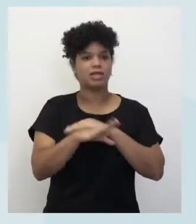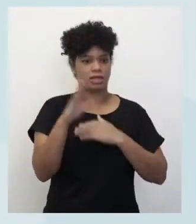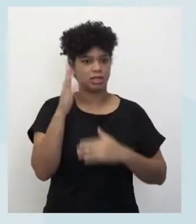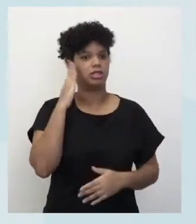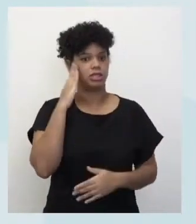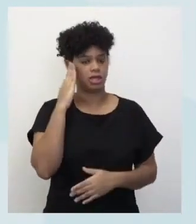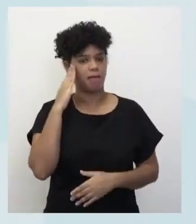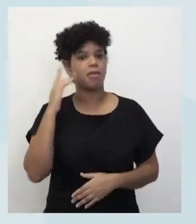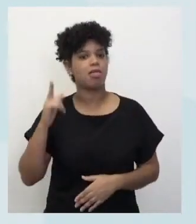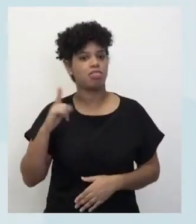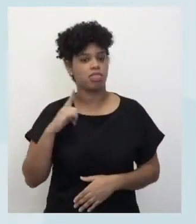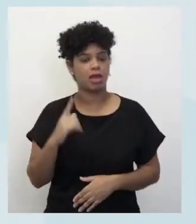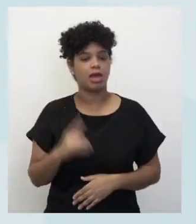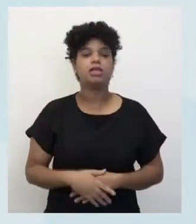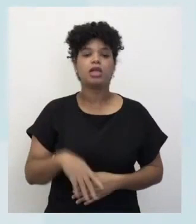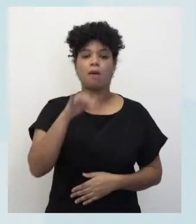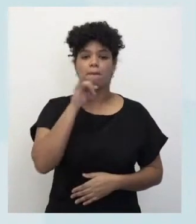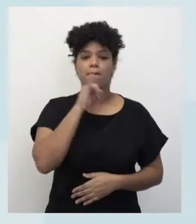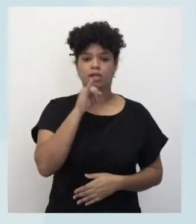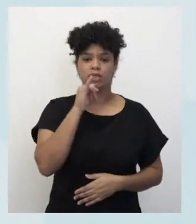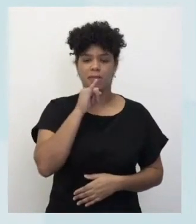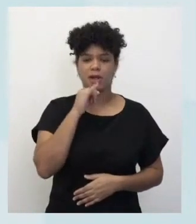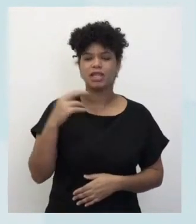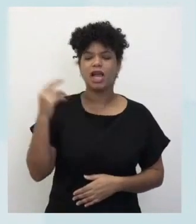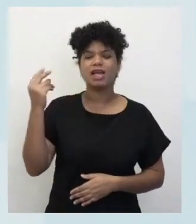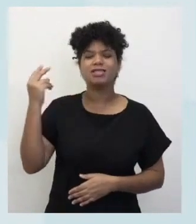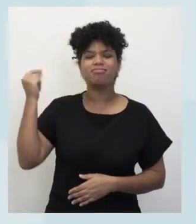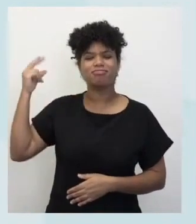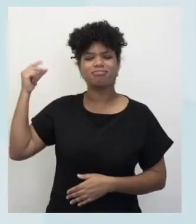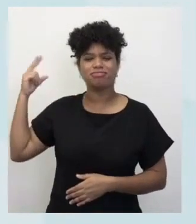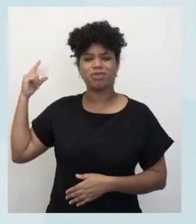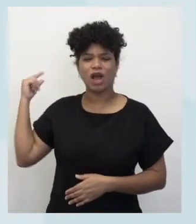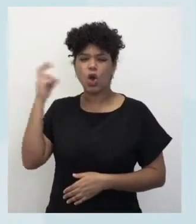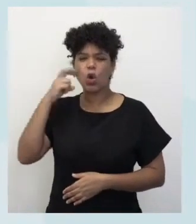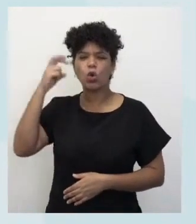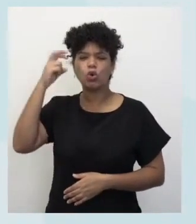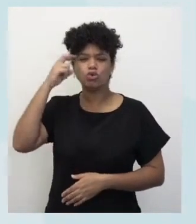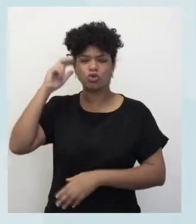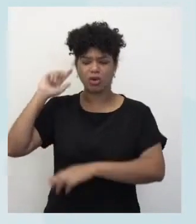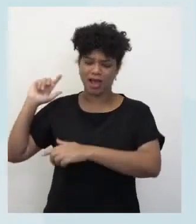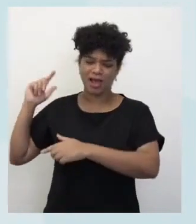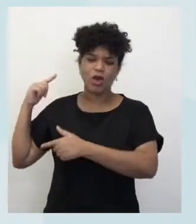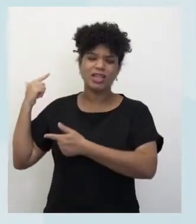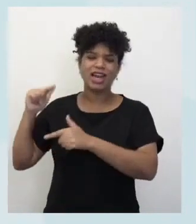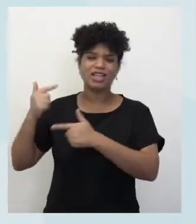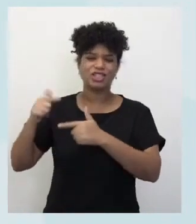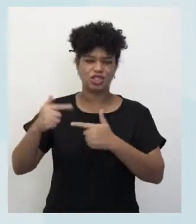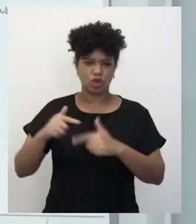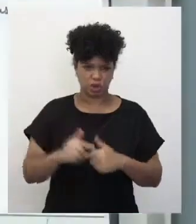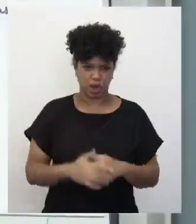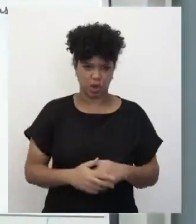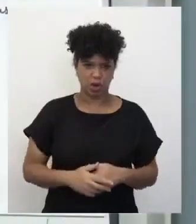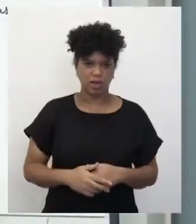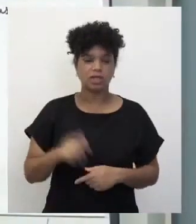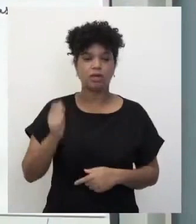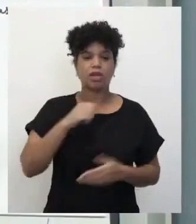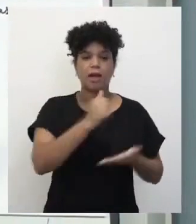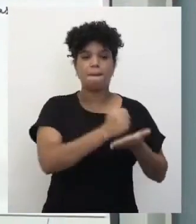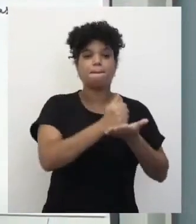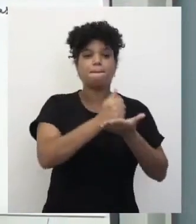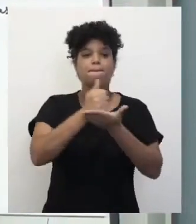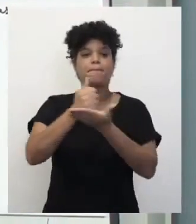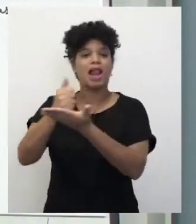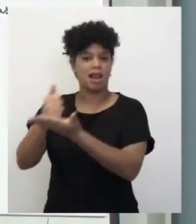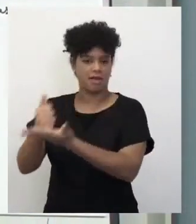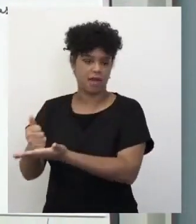materiais e imateriais, quando a gente fala de bens móveis, né, todos os bens móveis, gente, são materiais, tá? Então, a gente pode transportá-los.